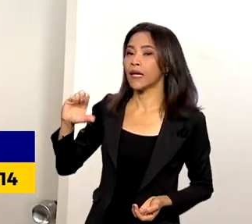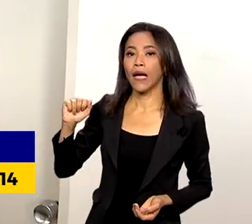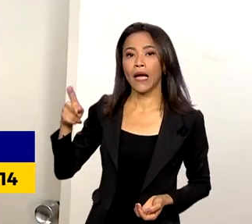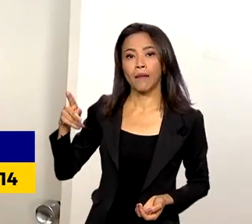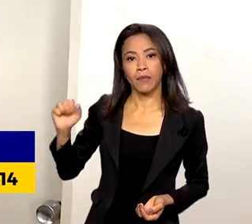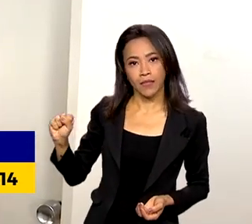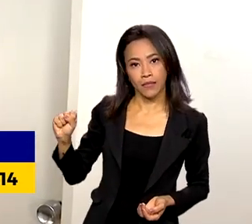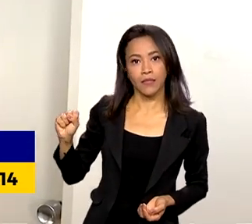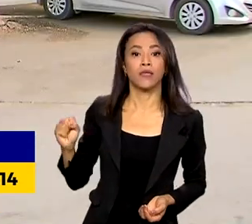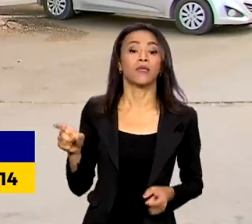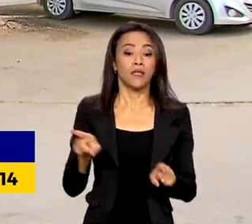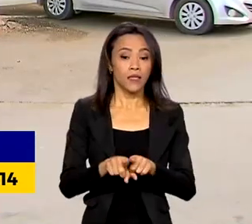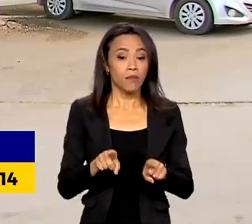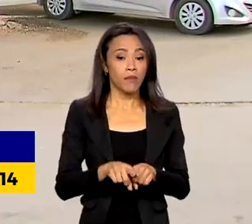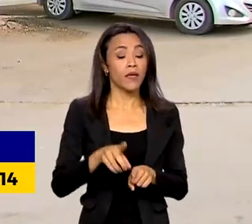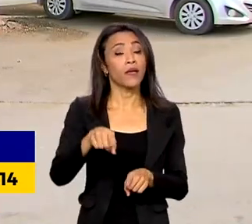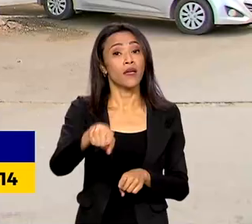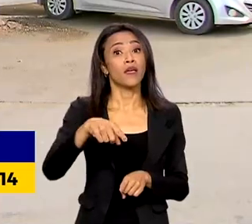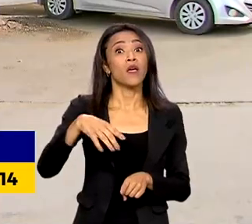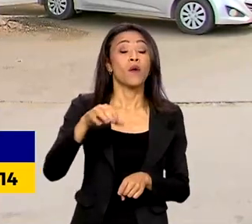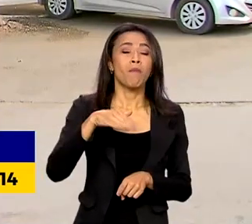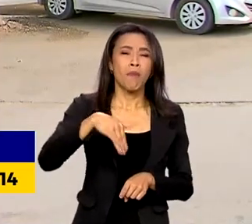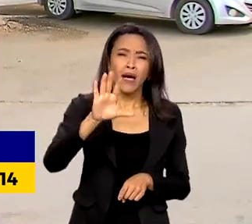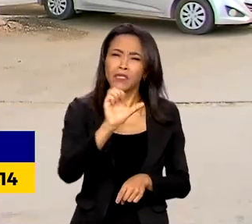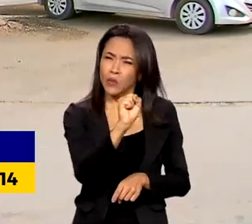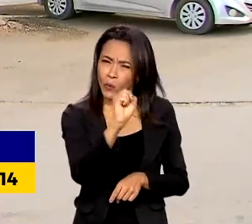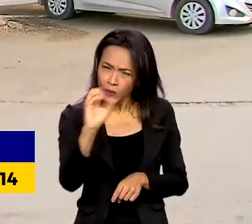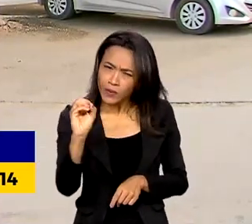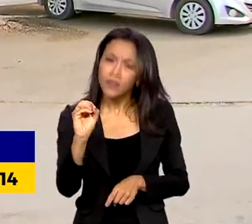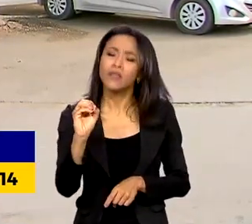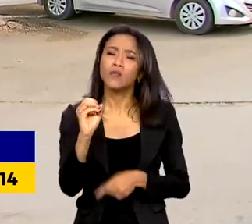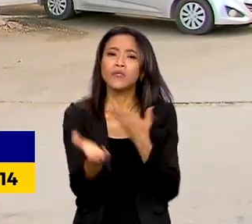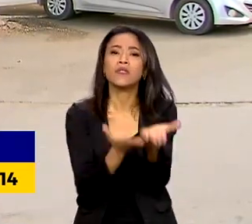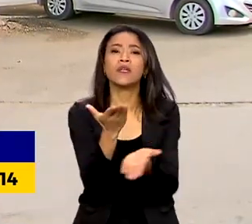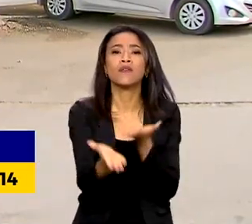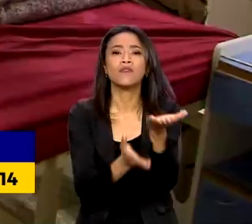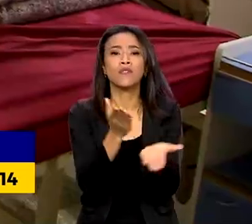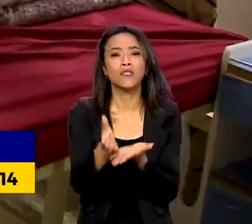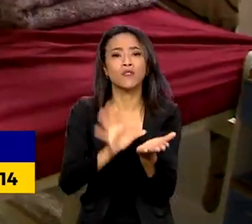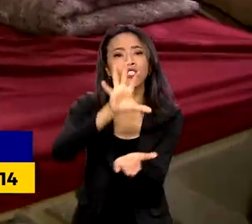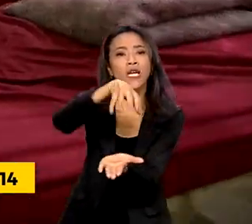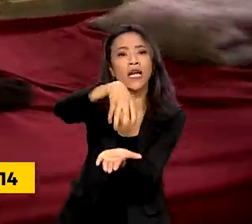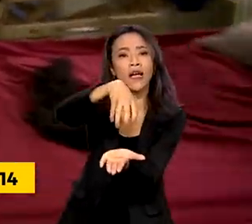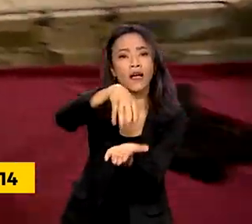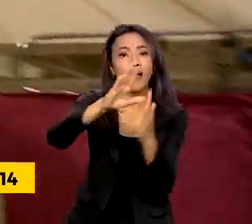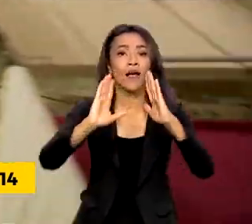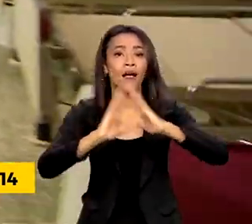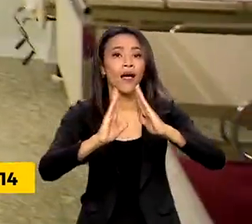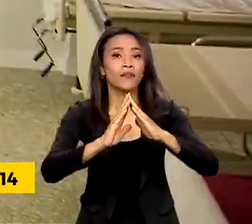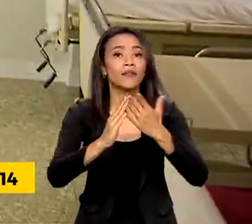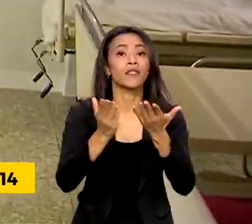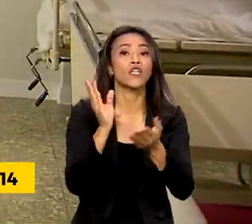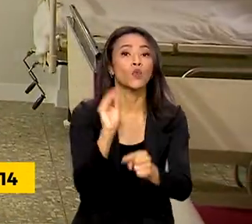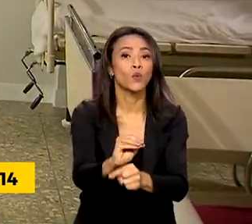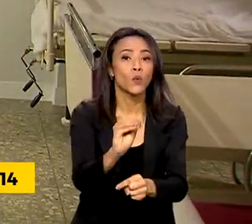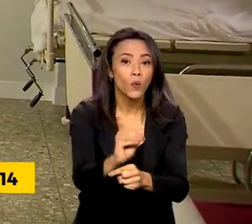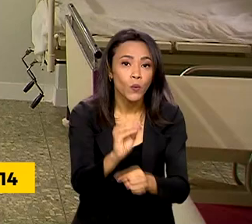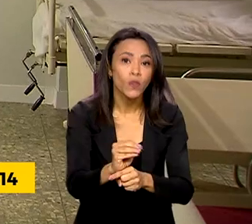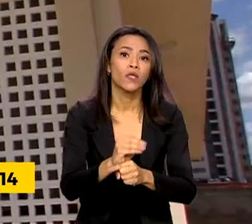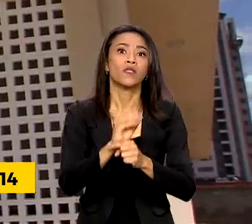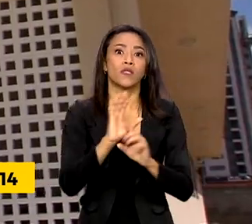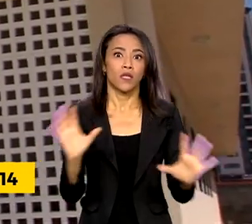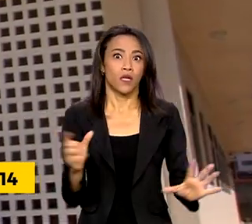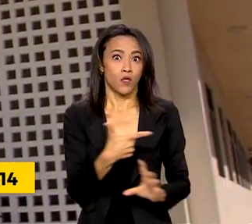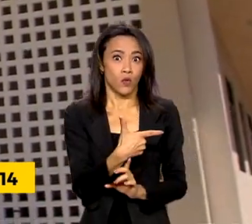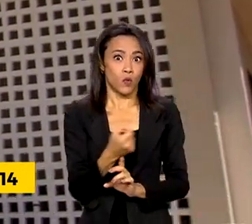870 serviços residenciais terapêuticos neste ano serão 200 milhões de reais em recursos